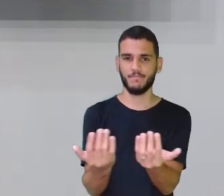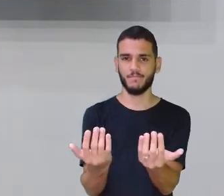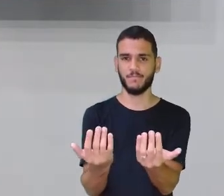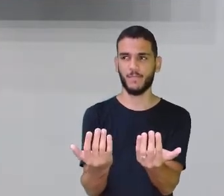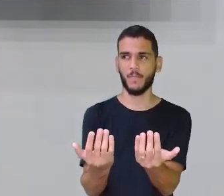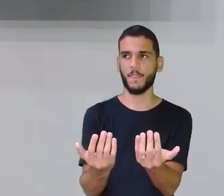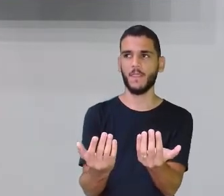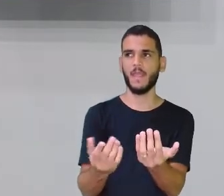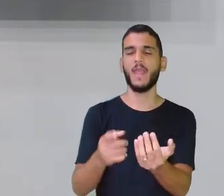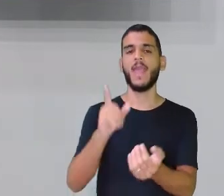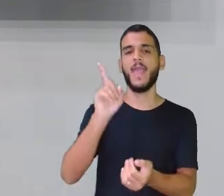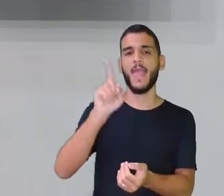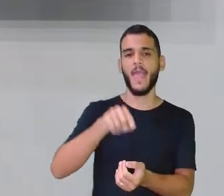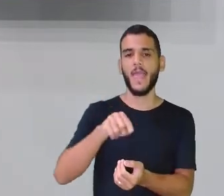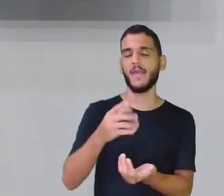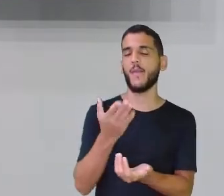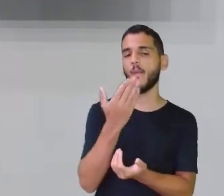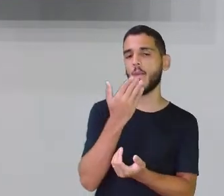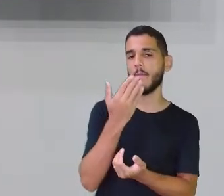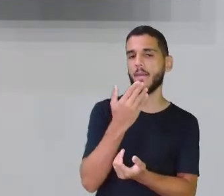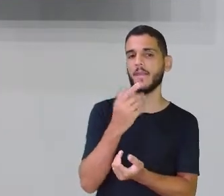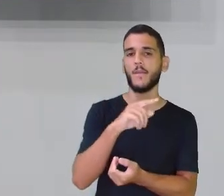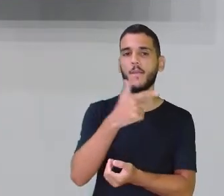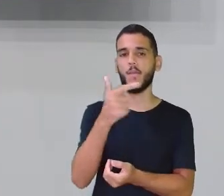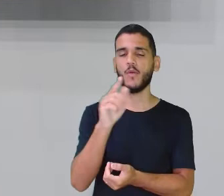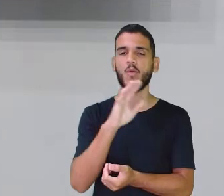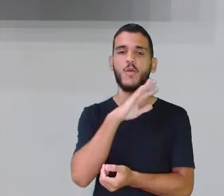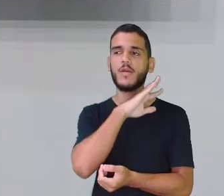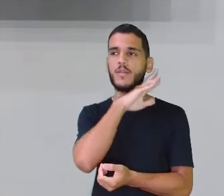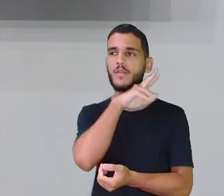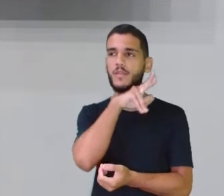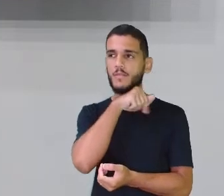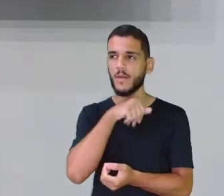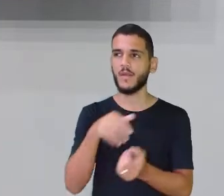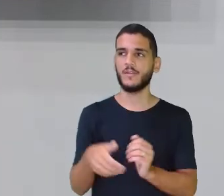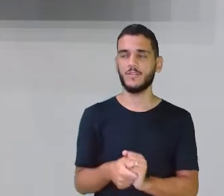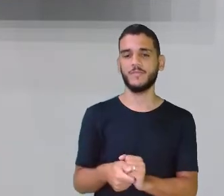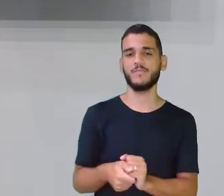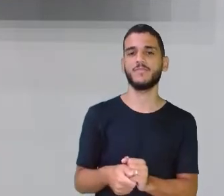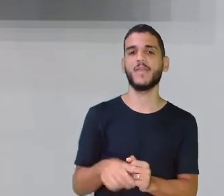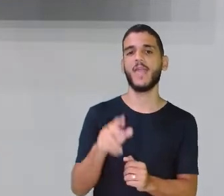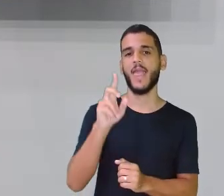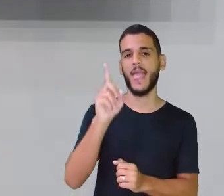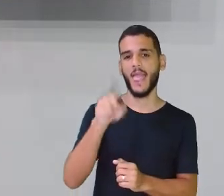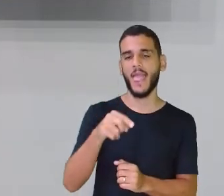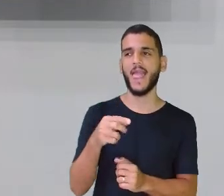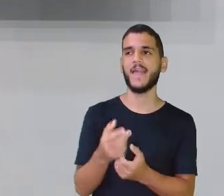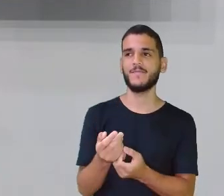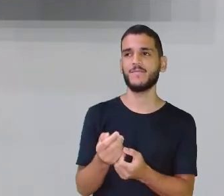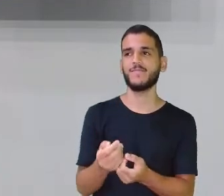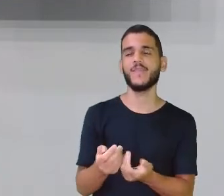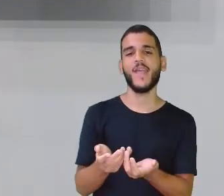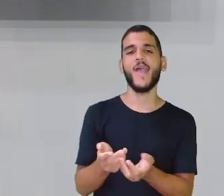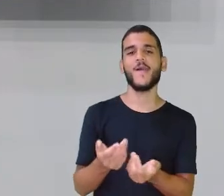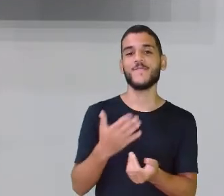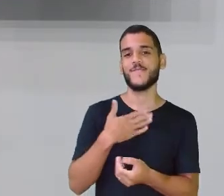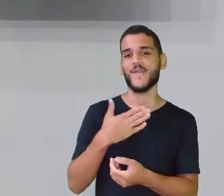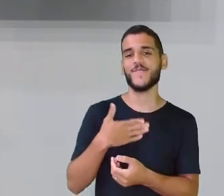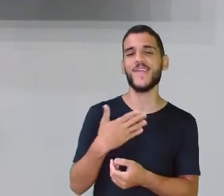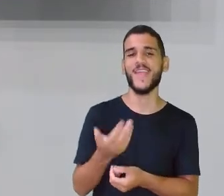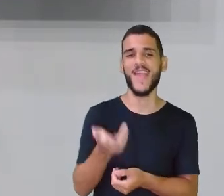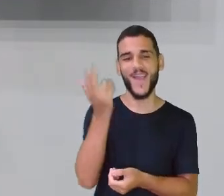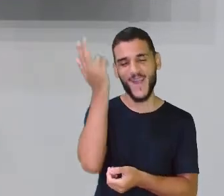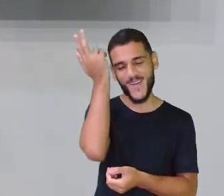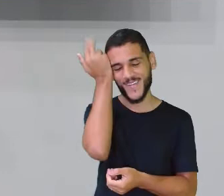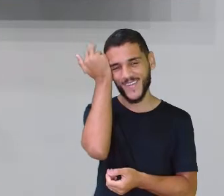para esses animais aqui, ó. Que para mim, isso aqui é um coelho e isso aqui é uma vaca. Não sei para vocês, tá? Qualquer